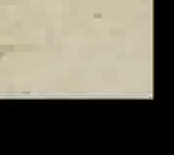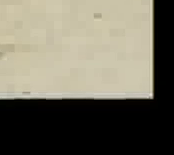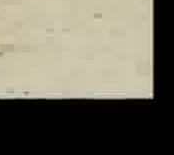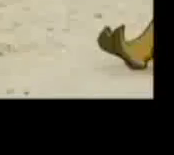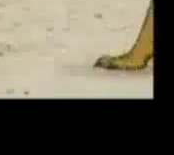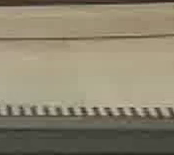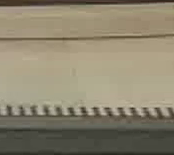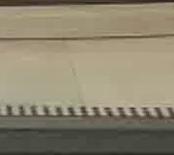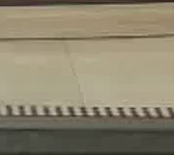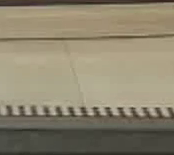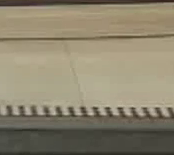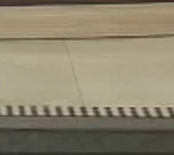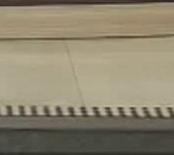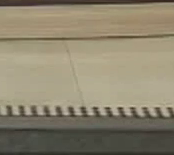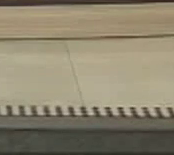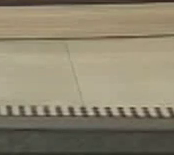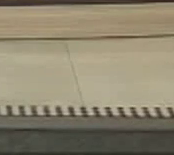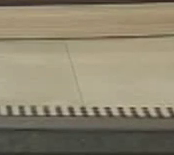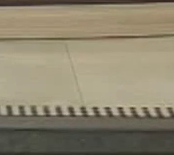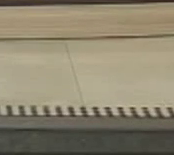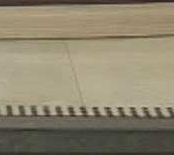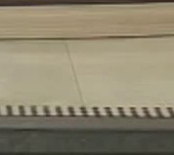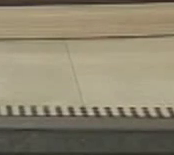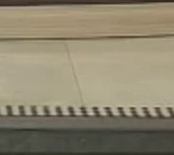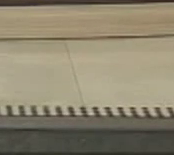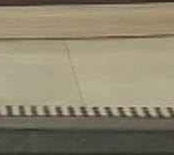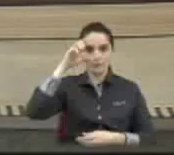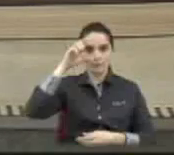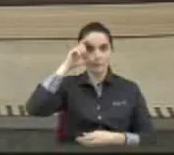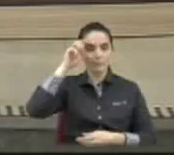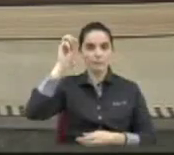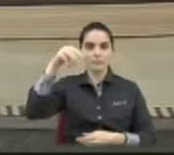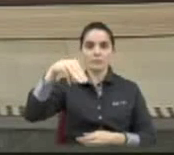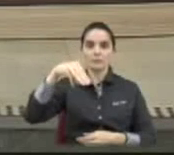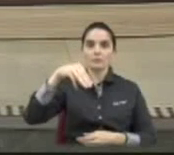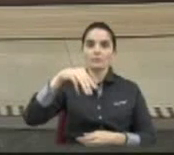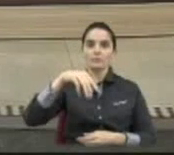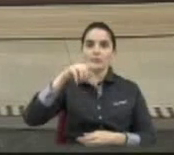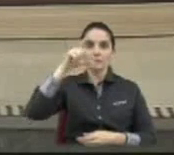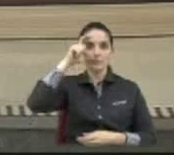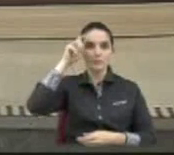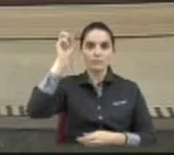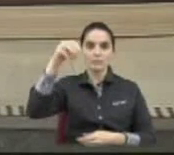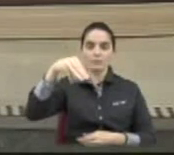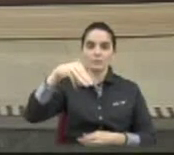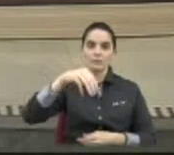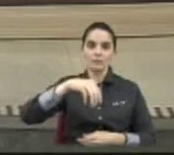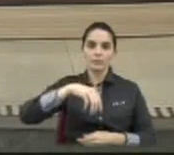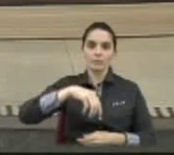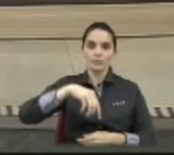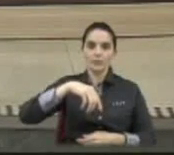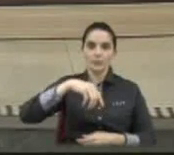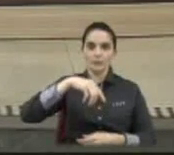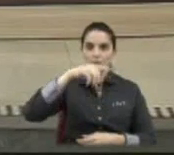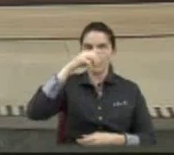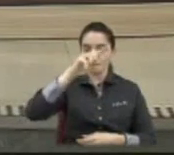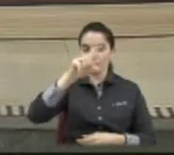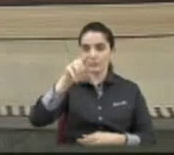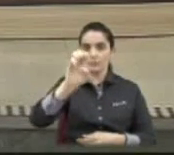A sessão está reaberta. Vereador Wilson. Sim. Vereador Dinho. Sim. Vereador Farid. Sim. Vereador Zé Damix.